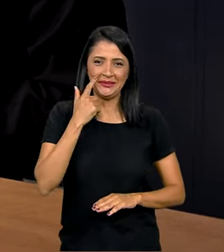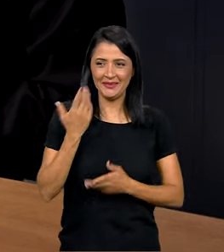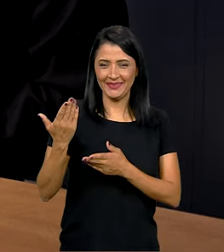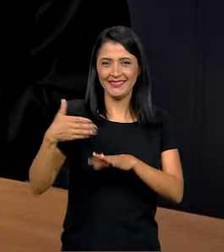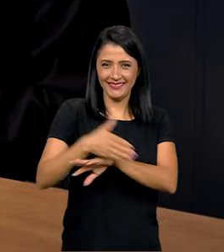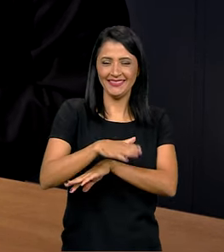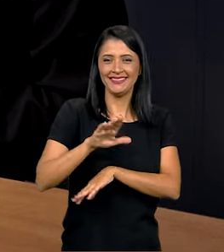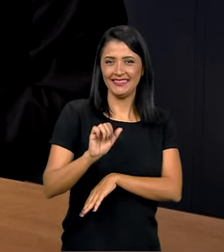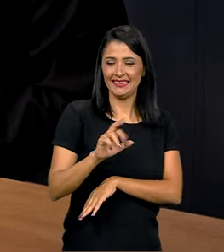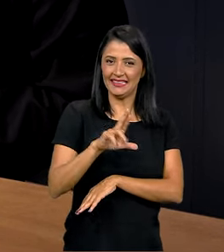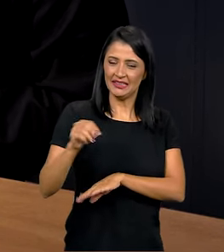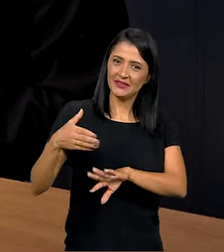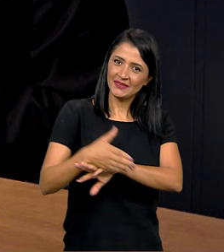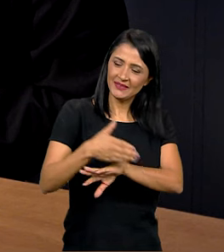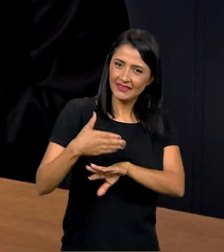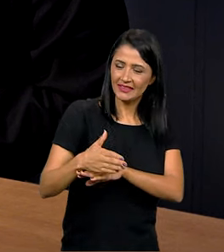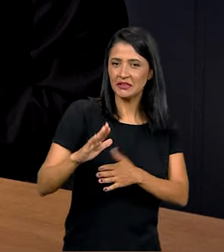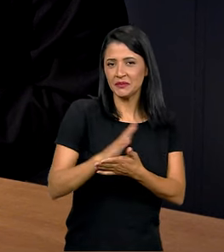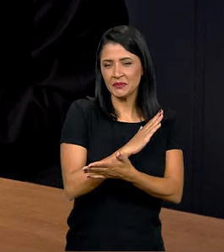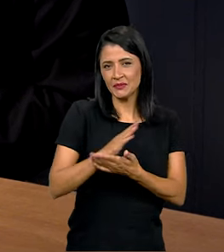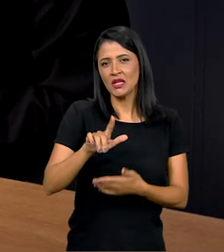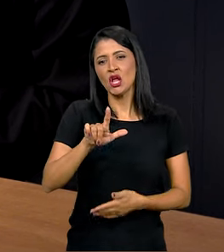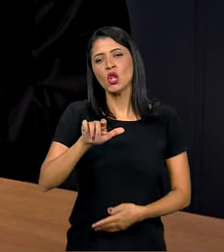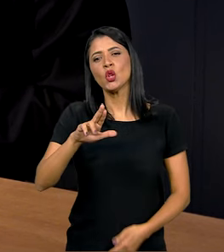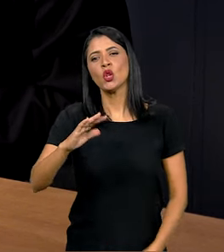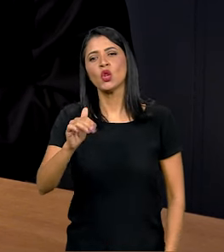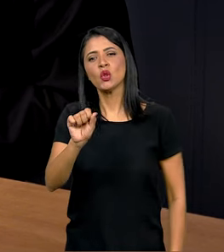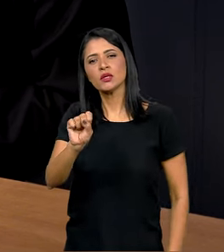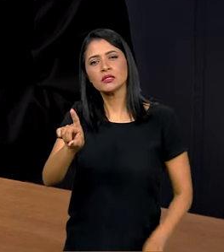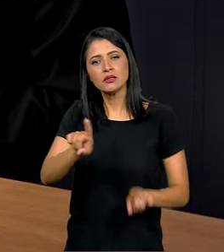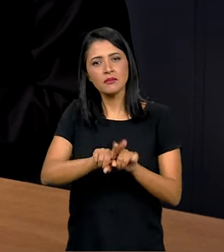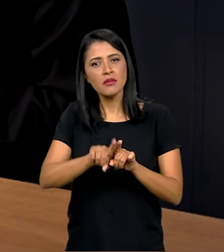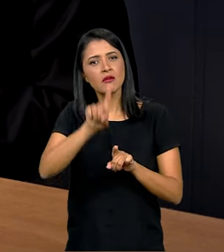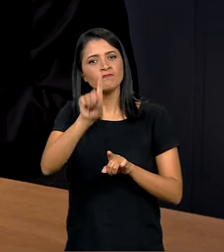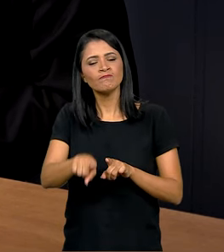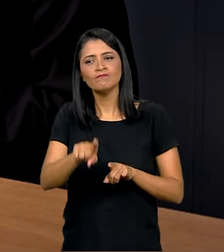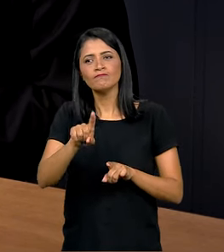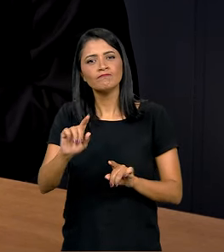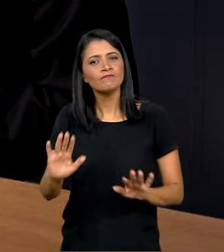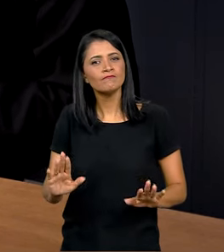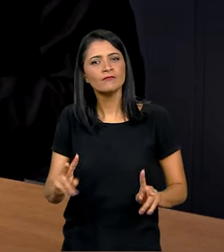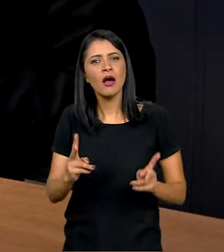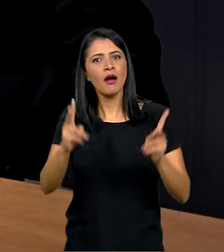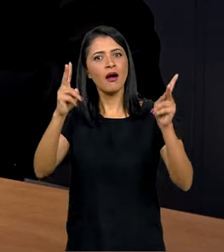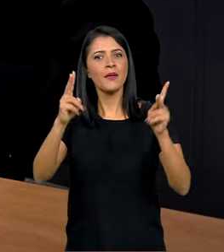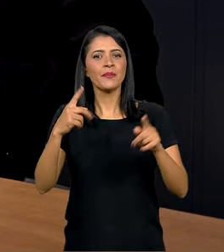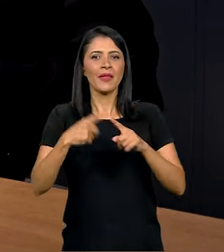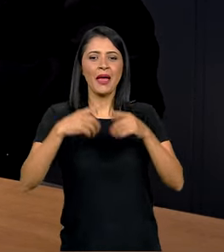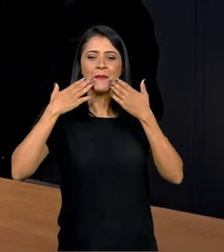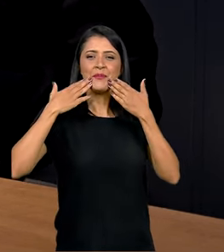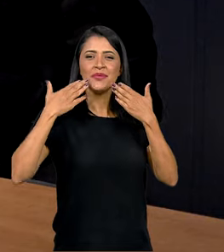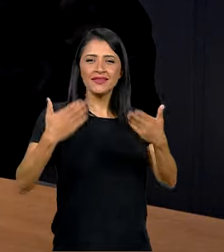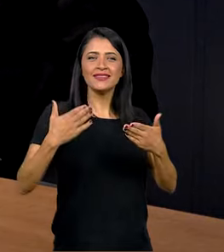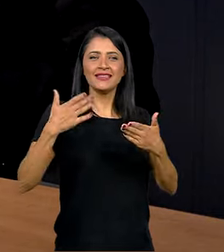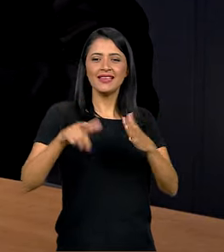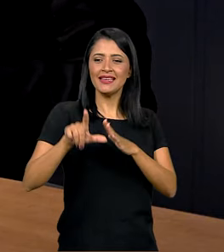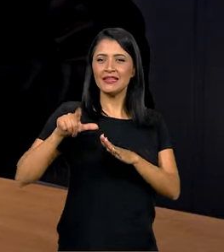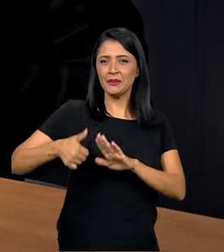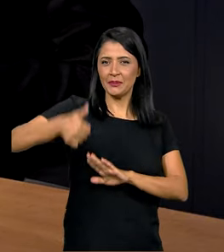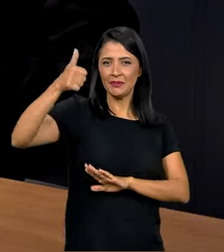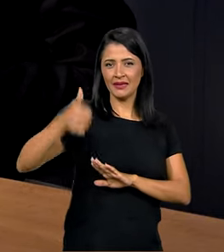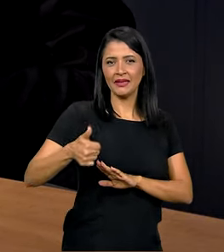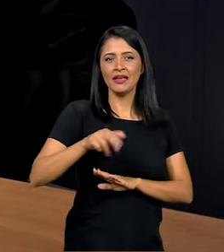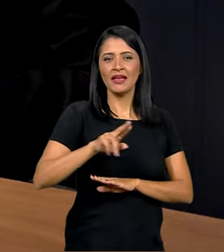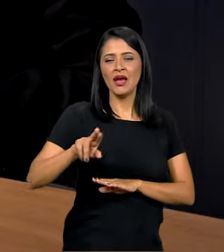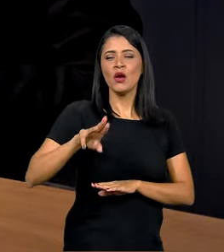o barão também teve lá presente em algumas o O Lucas também foi de um grande enriquecimento porque a gente apresenta uma versão preliminar que a